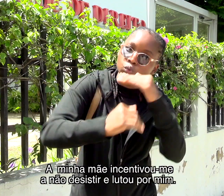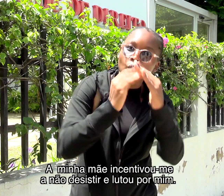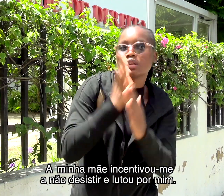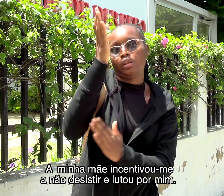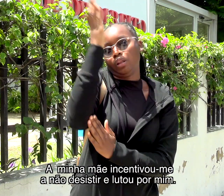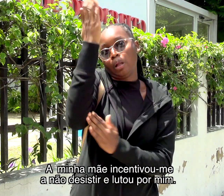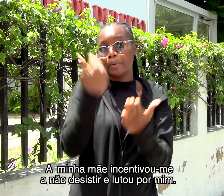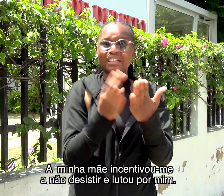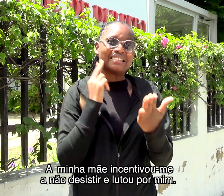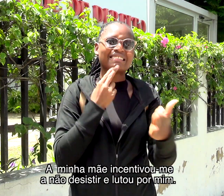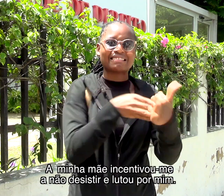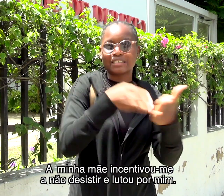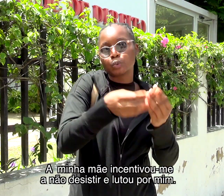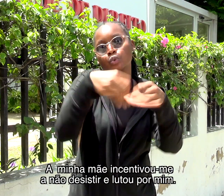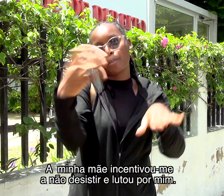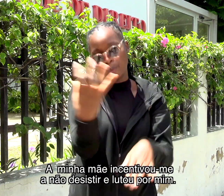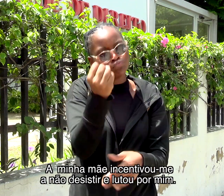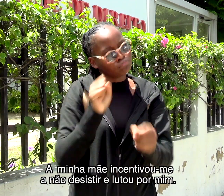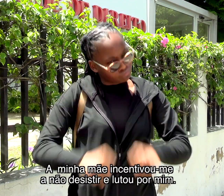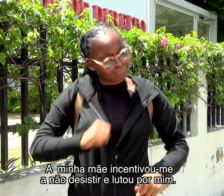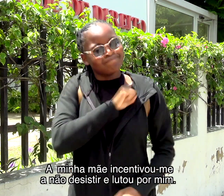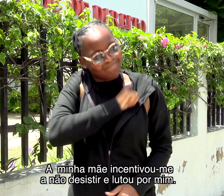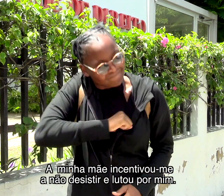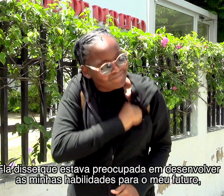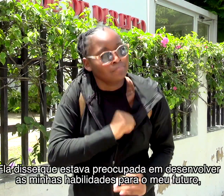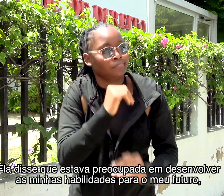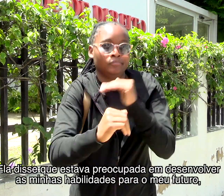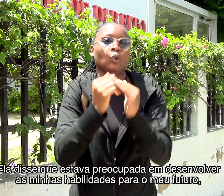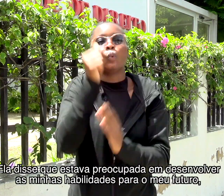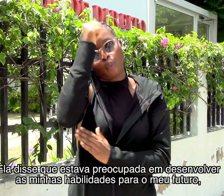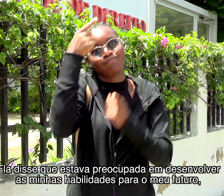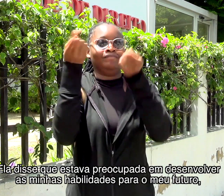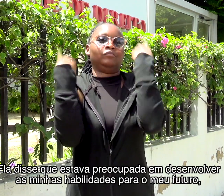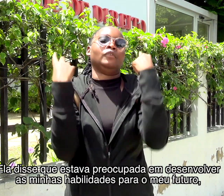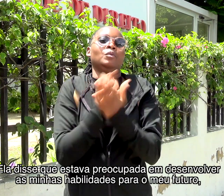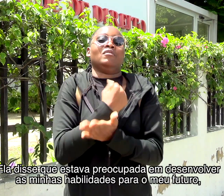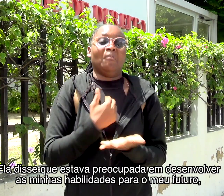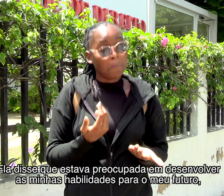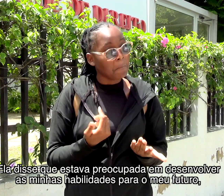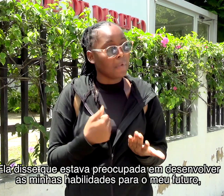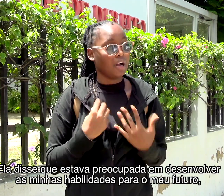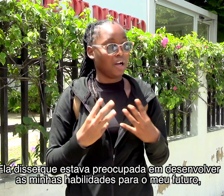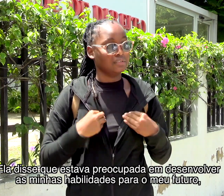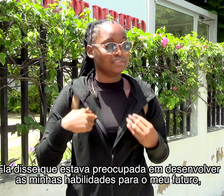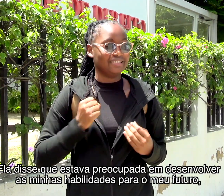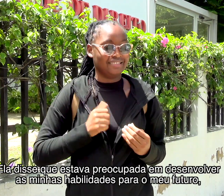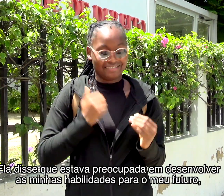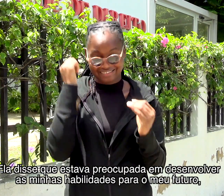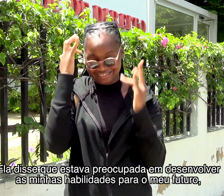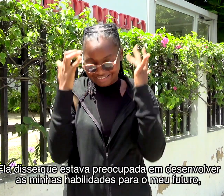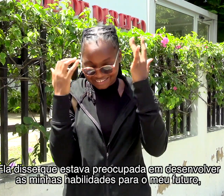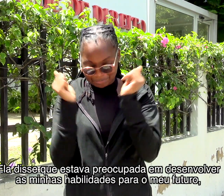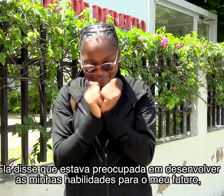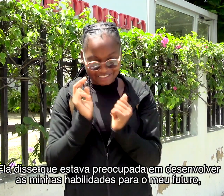minha mãe incentivou-me a não desistir e lutou por mim, pois ela disse que estava preocupada em